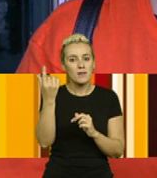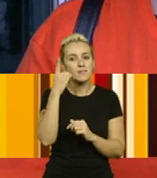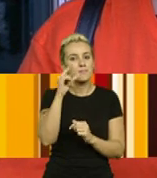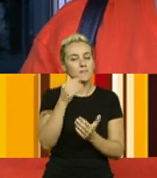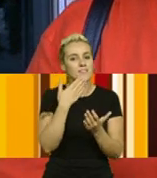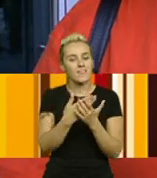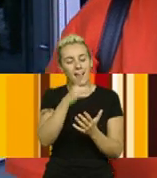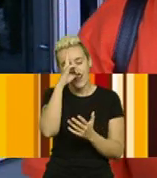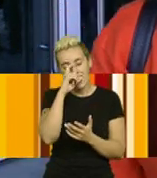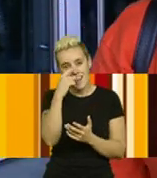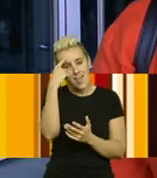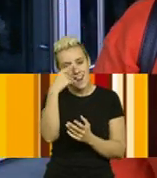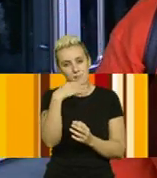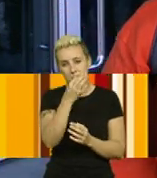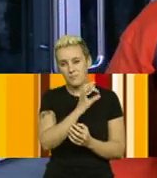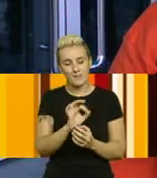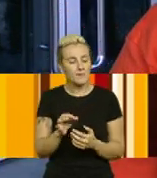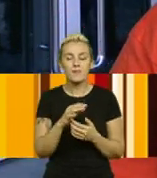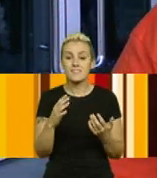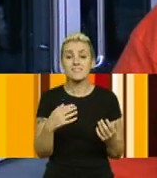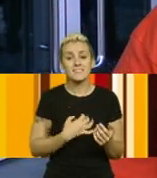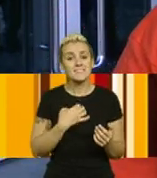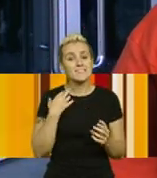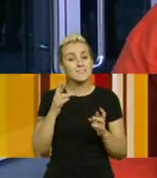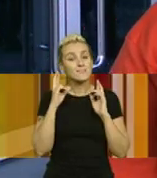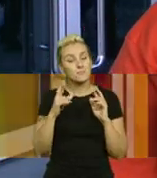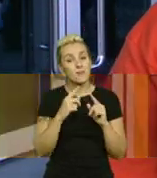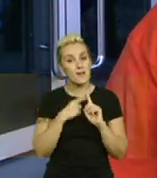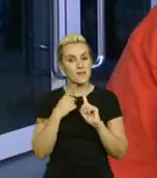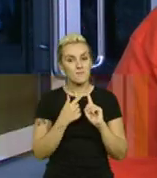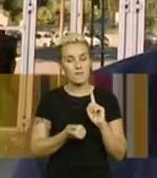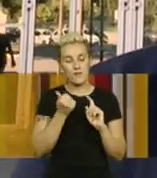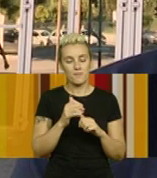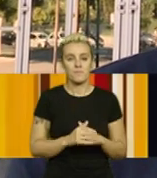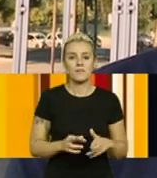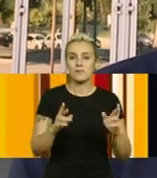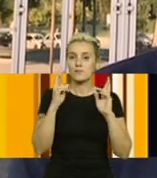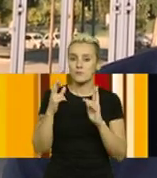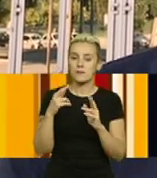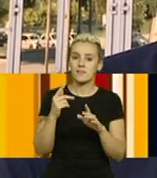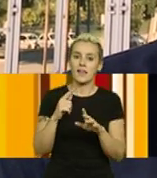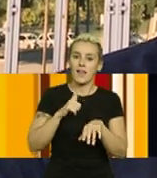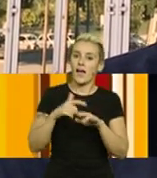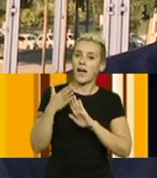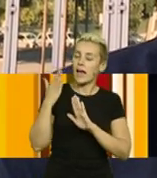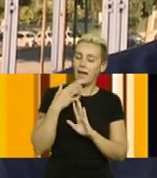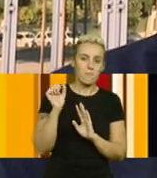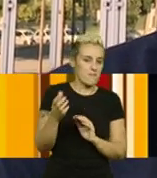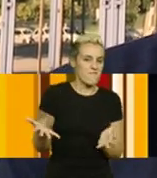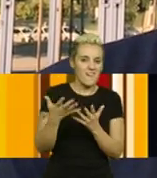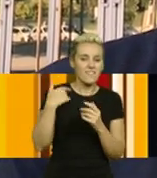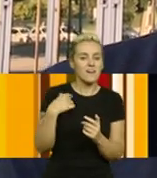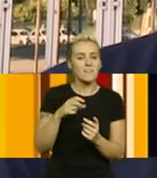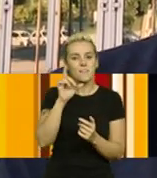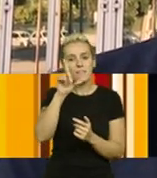que é um dos maiores frente mariz e que seja realmente não garante espero que que passe rápido que o